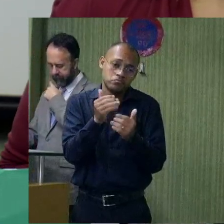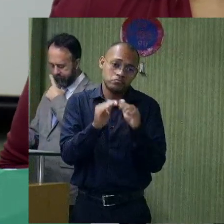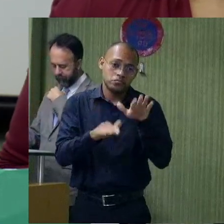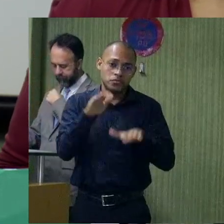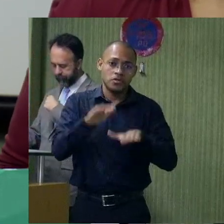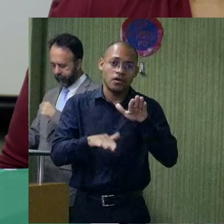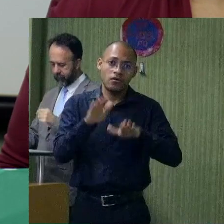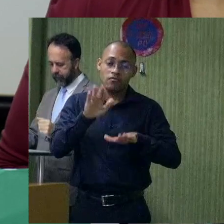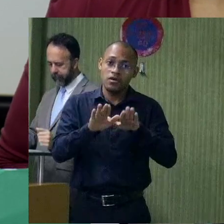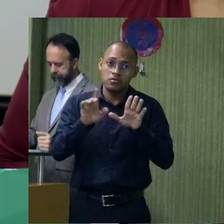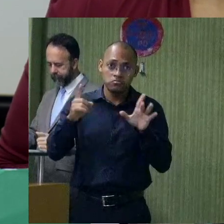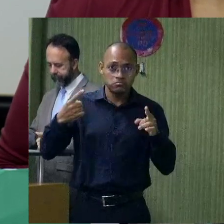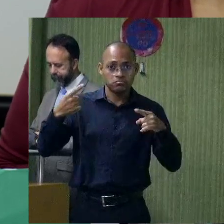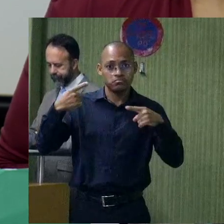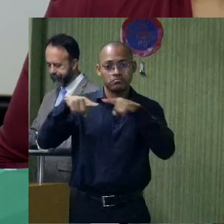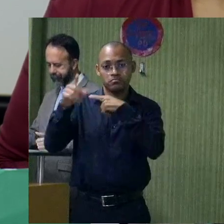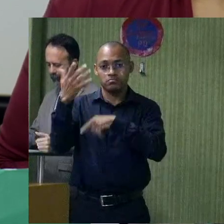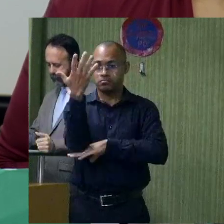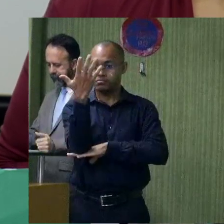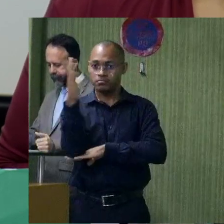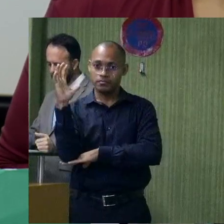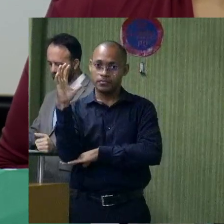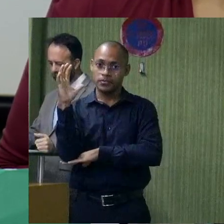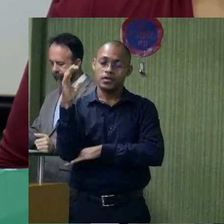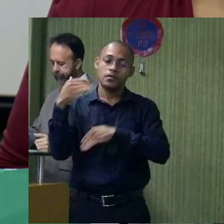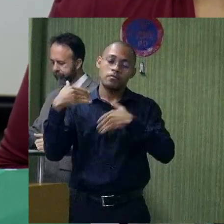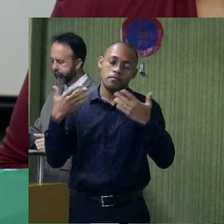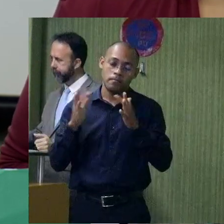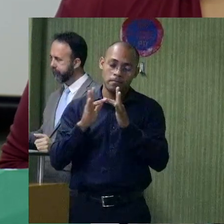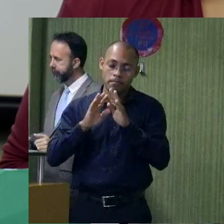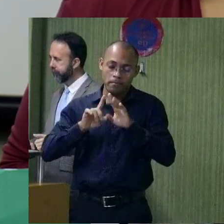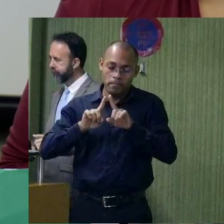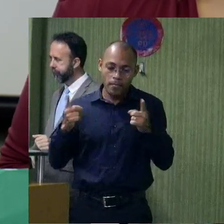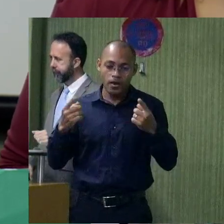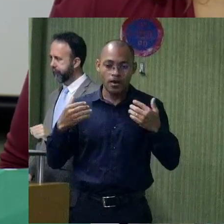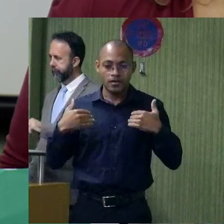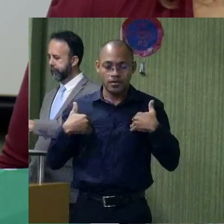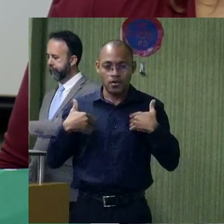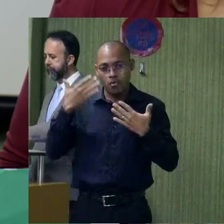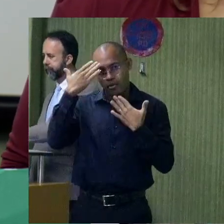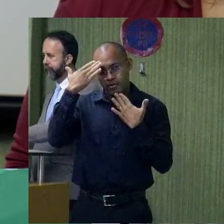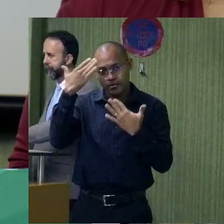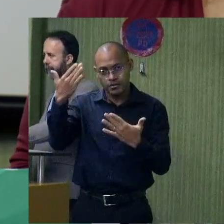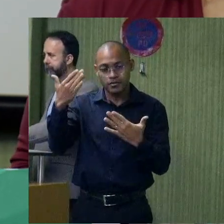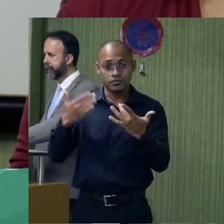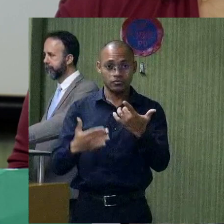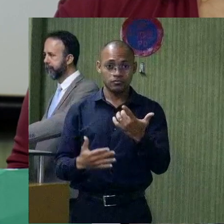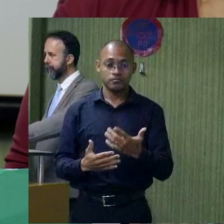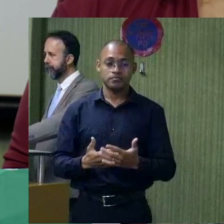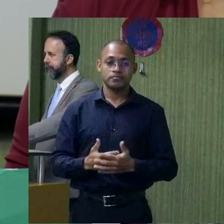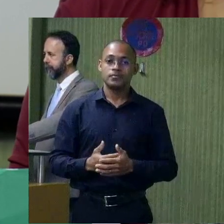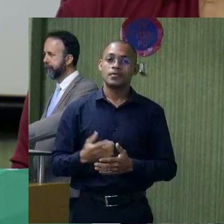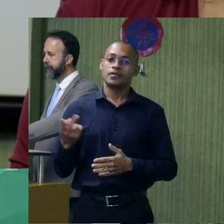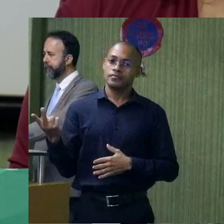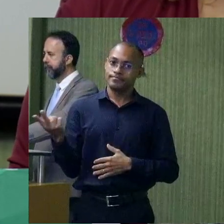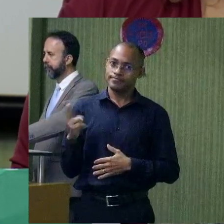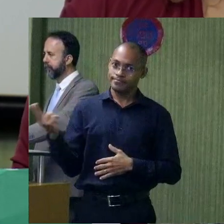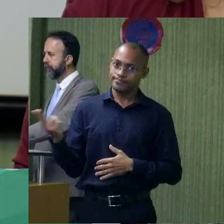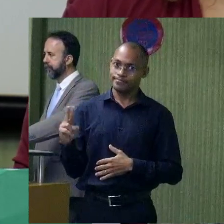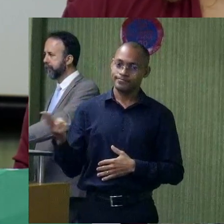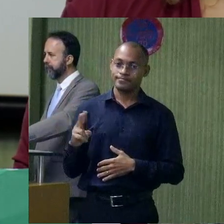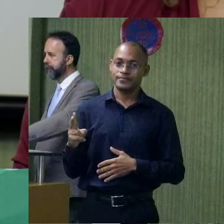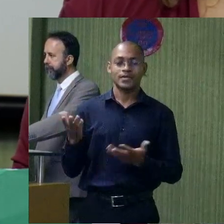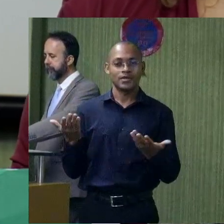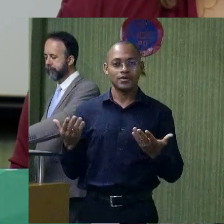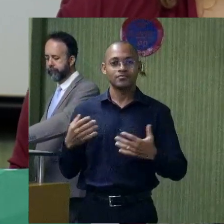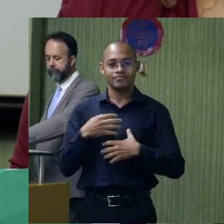meio ambiente assim enfim agradeço né mais uma vez às duas eh foi uma